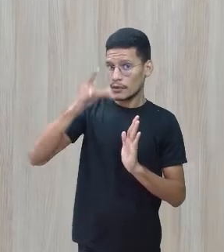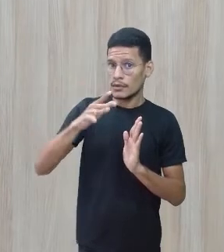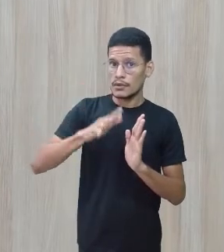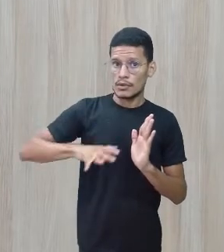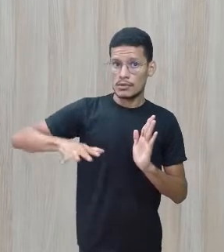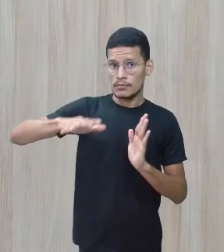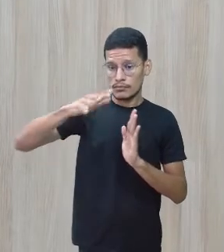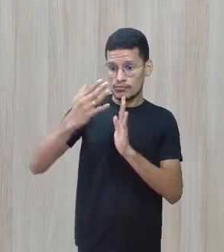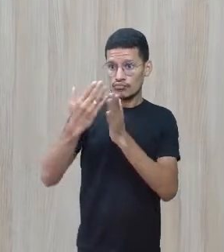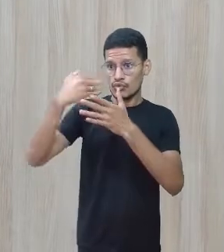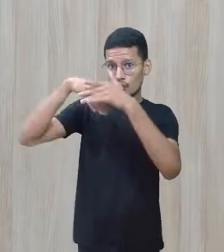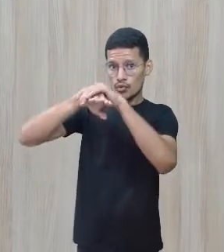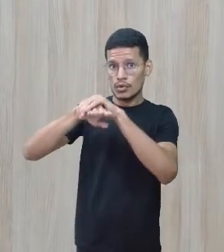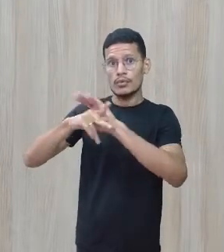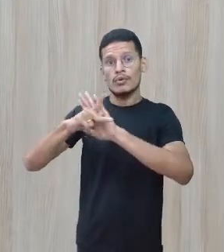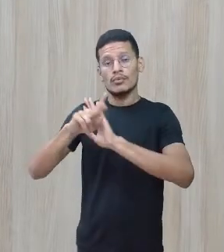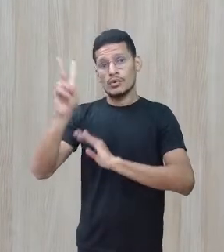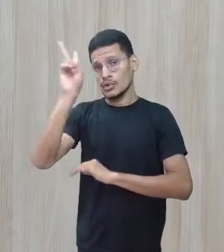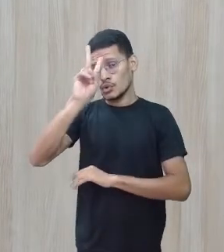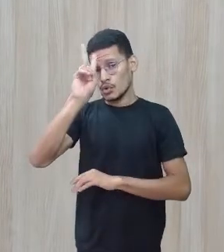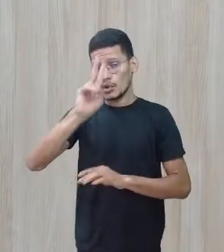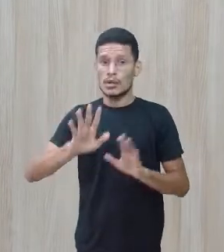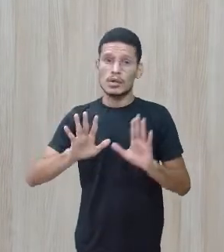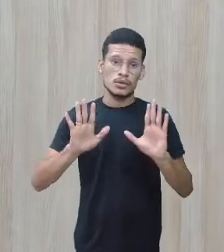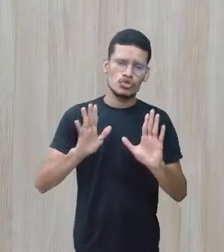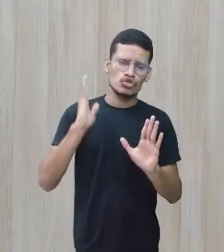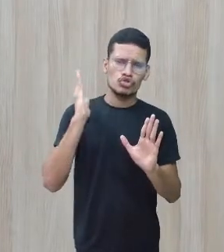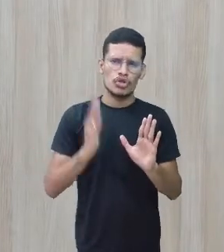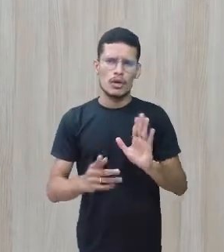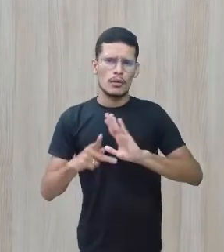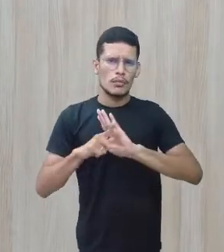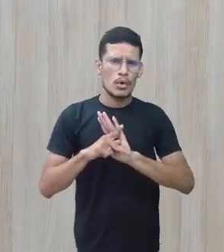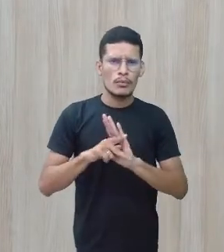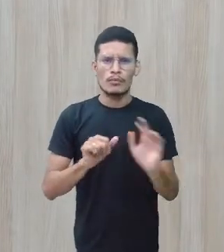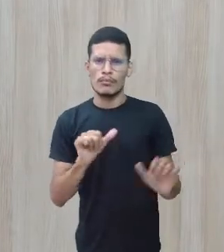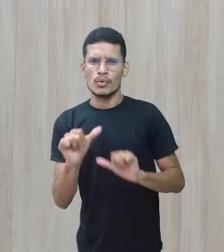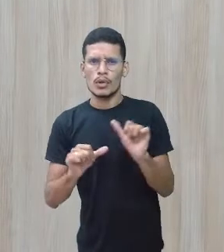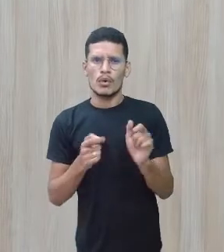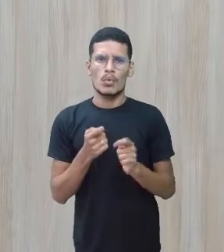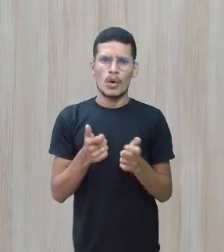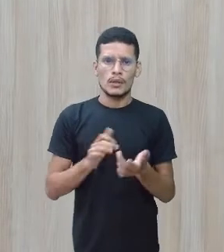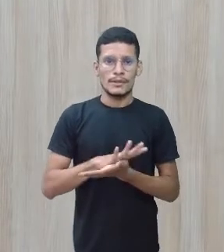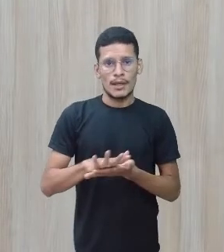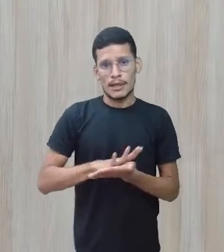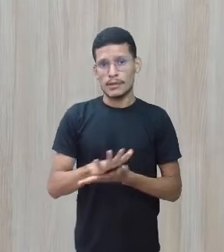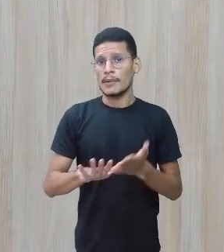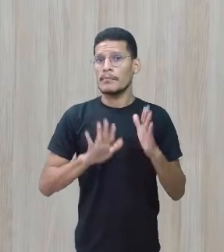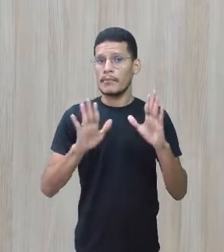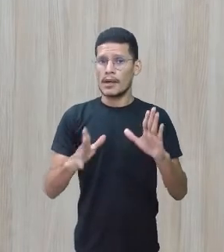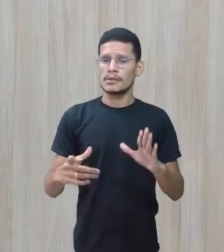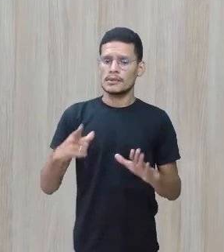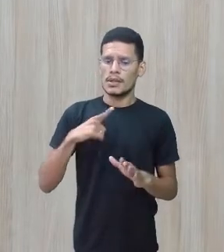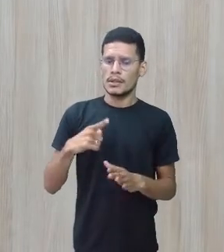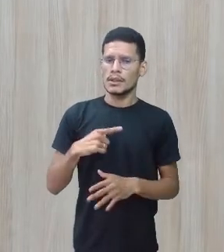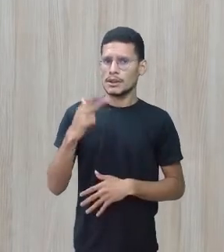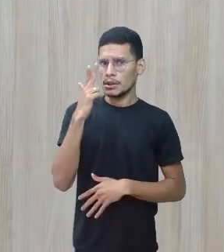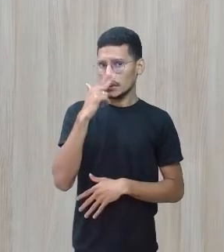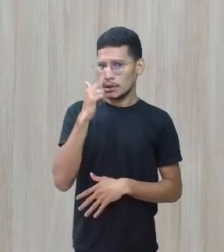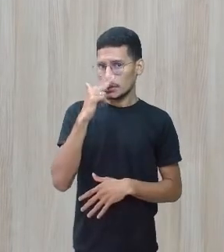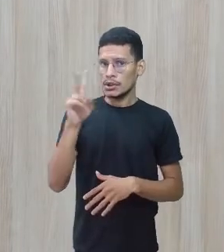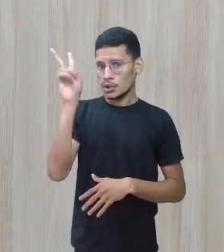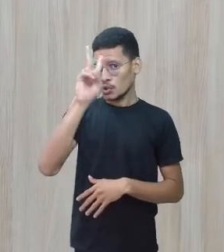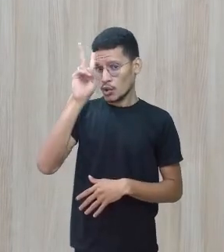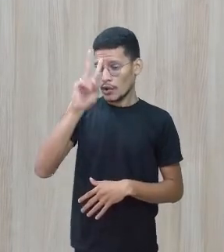em um suporte, uma história, de maneira que ela se torna quase imutável. Mas quando a gente tem essa mesma história contada